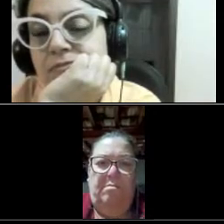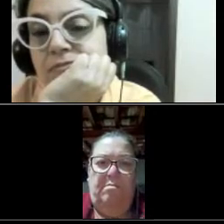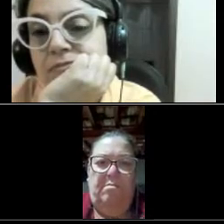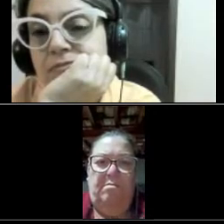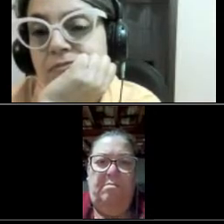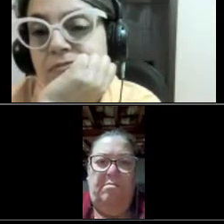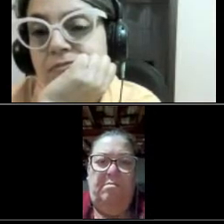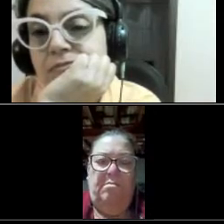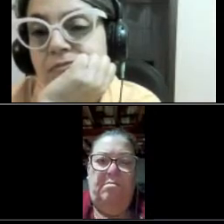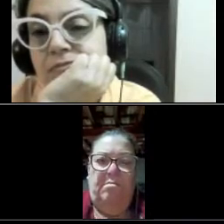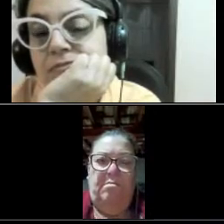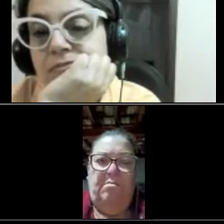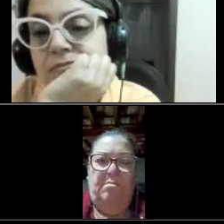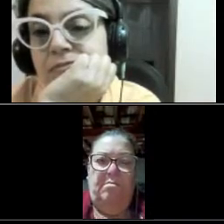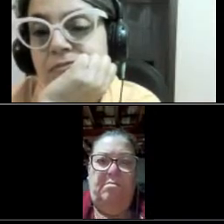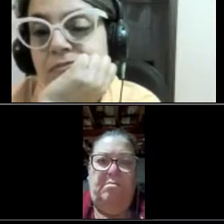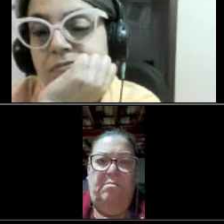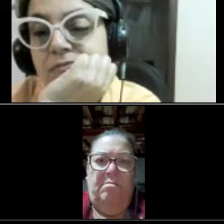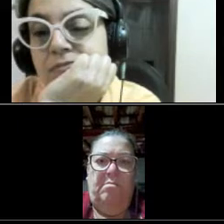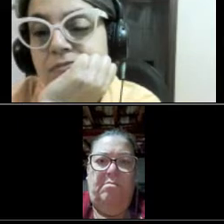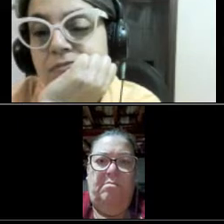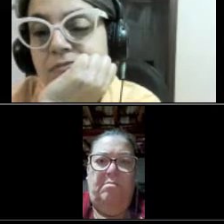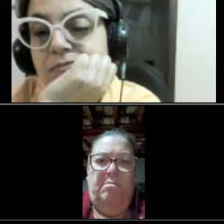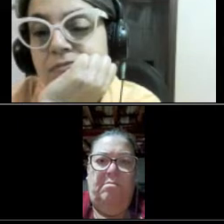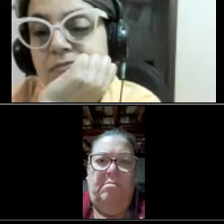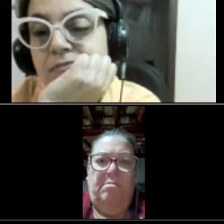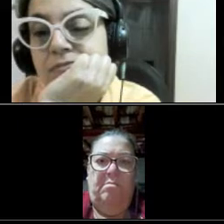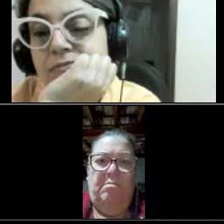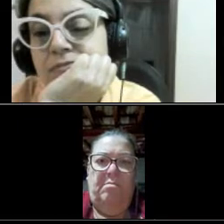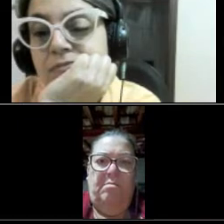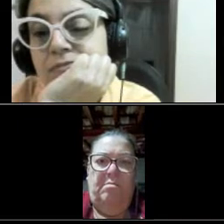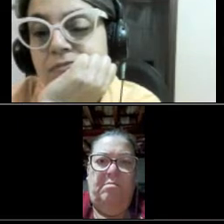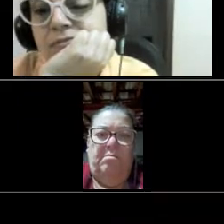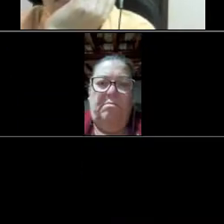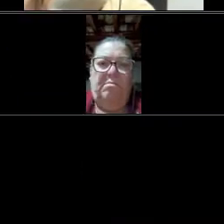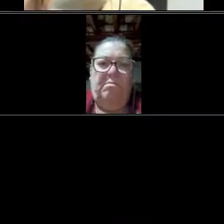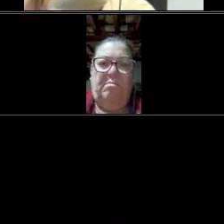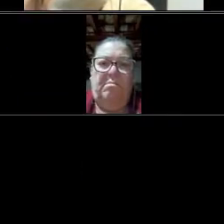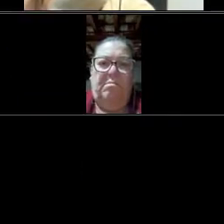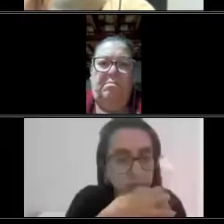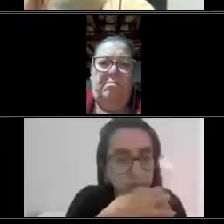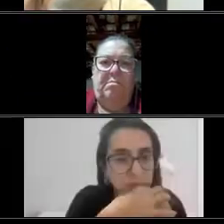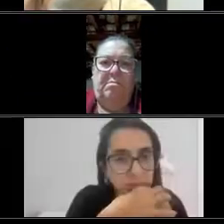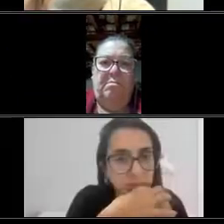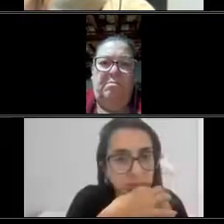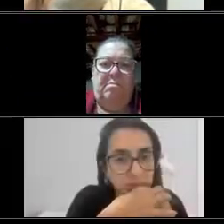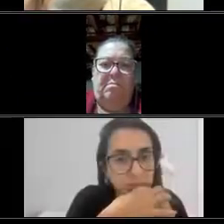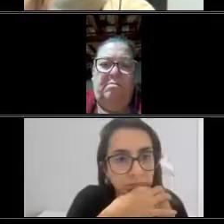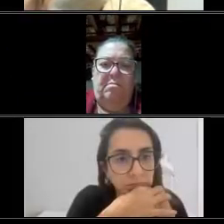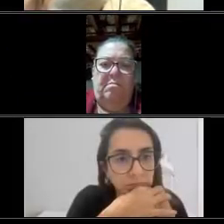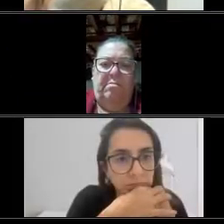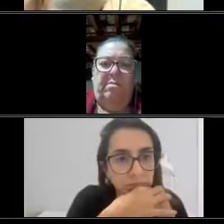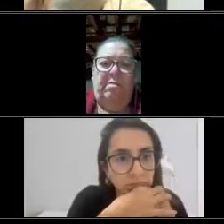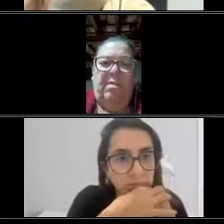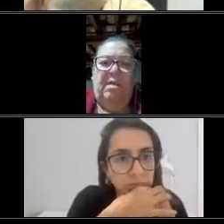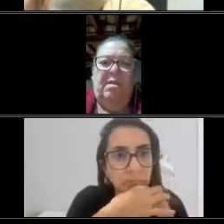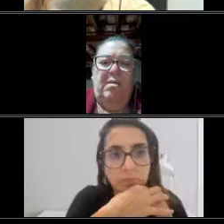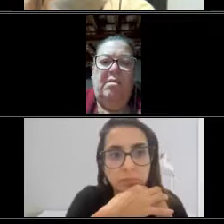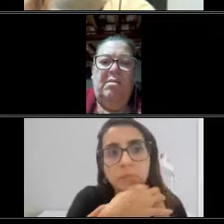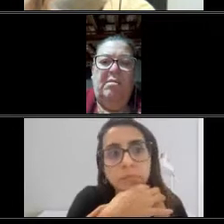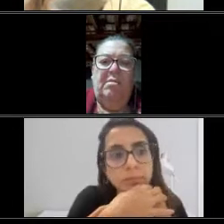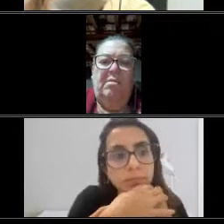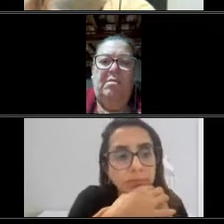hoje iniciamos então os transtornos do neurodesenvolvimento. Antes de começar, lembrar, eu estive